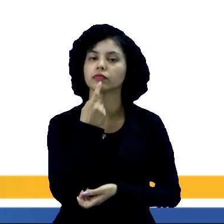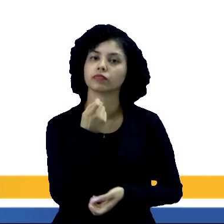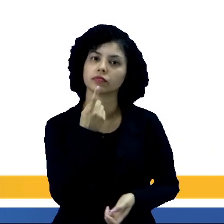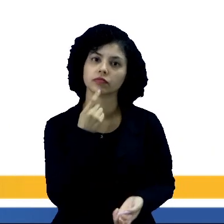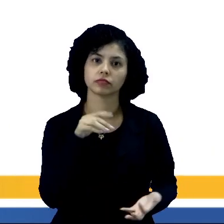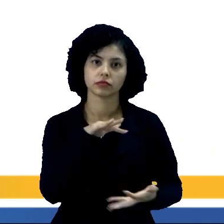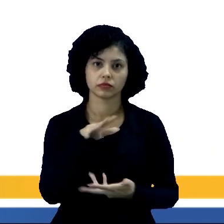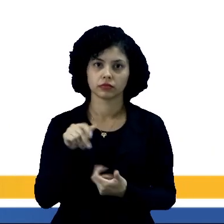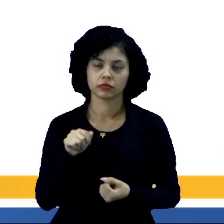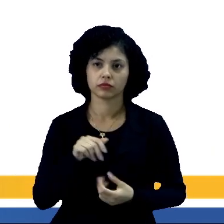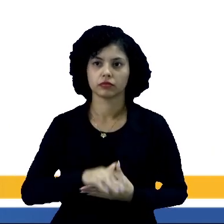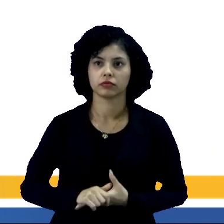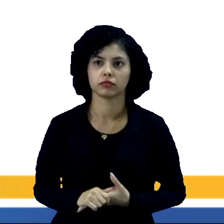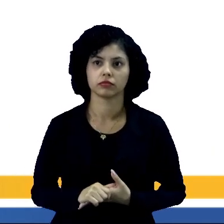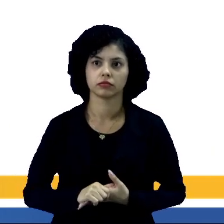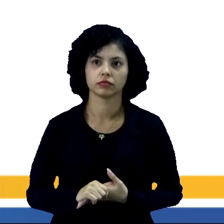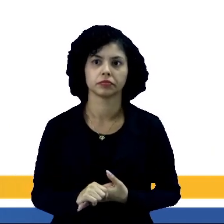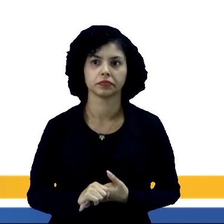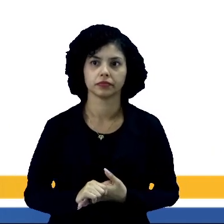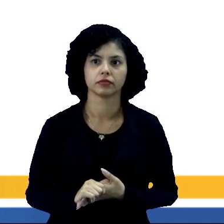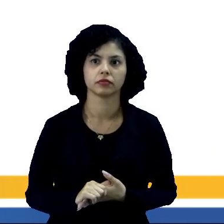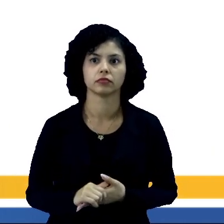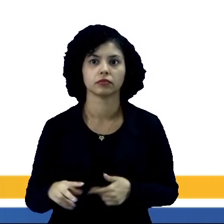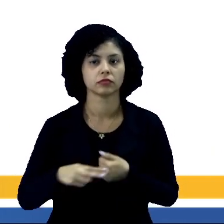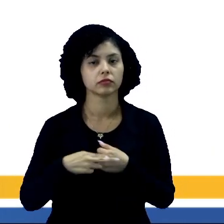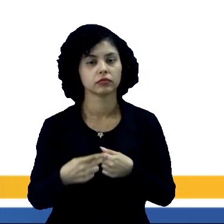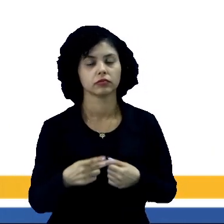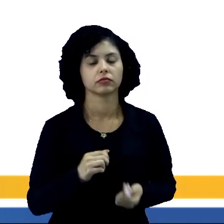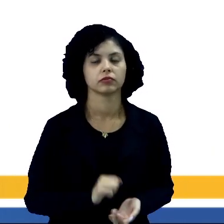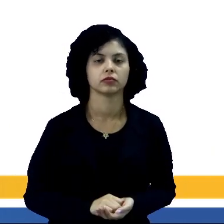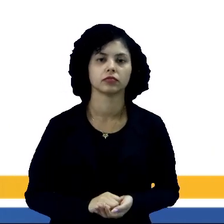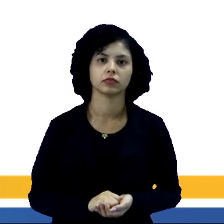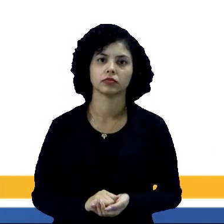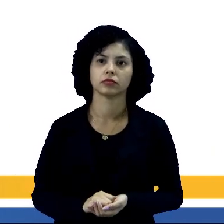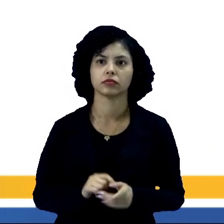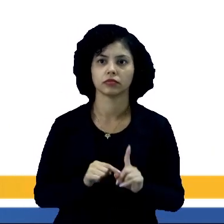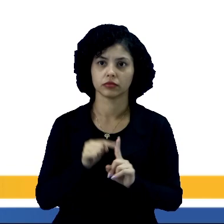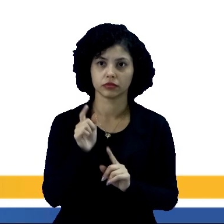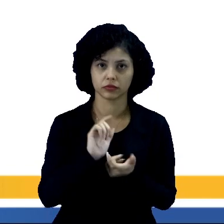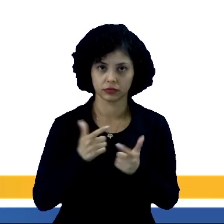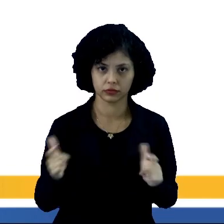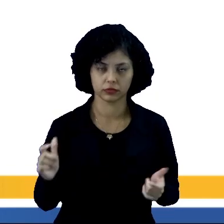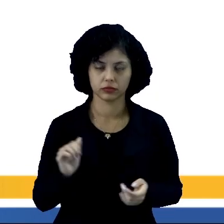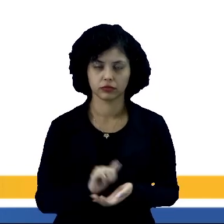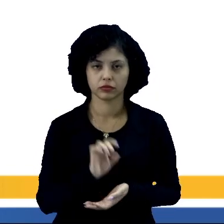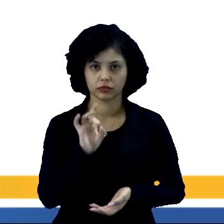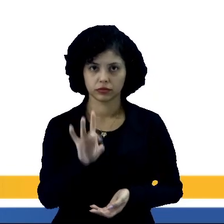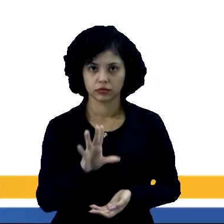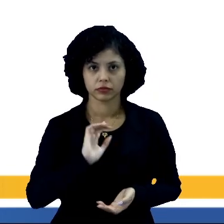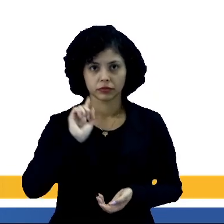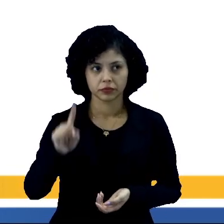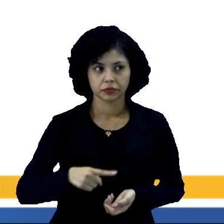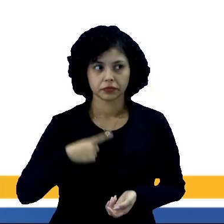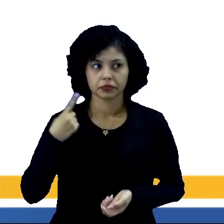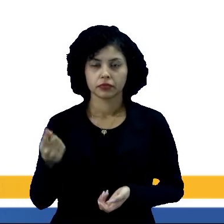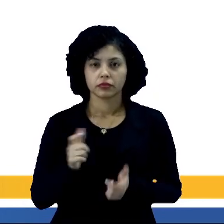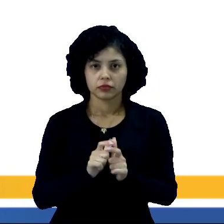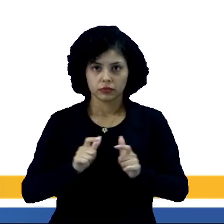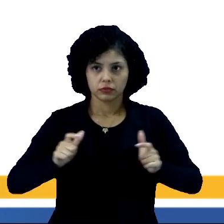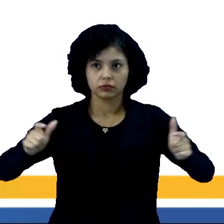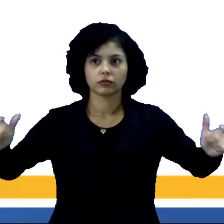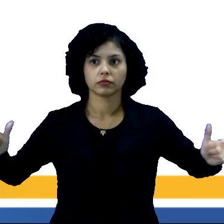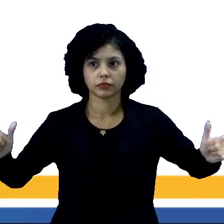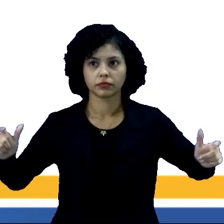vamos chamar de gigante vermelha, e consequentemente quando o Sol vai ter o seu volume aumentado. E somente depois desse